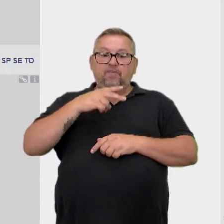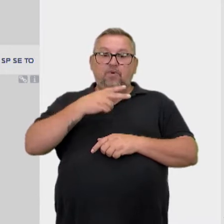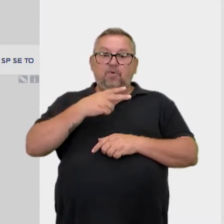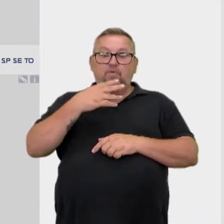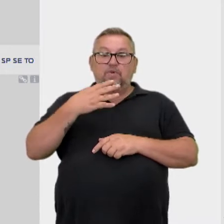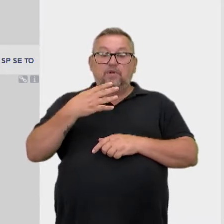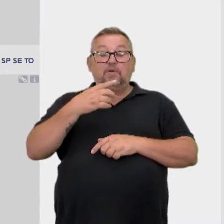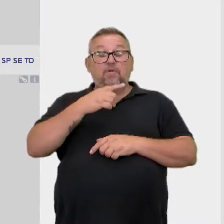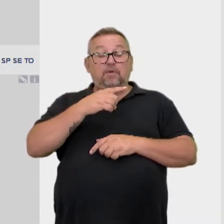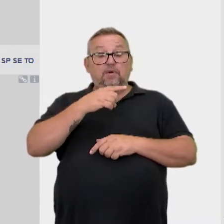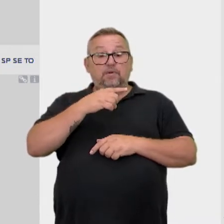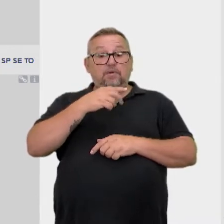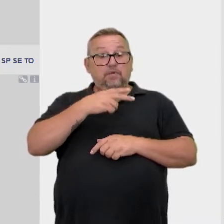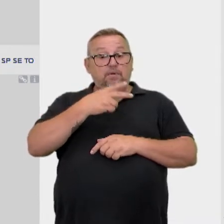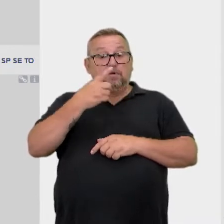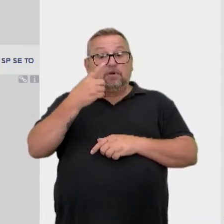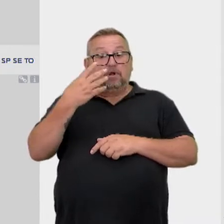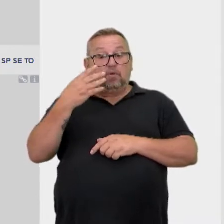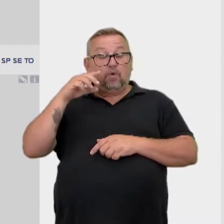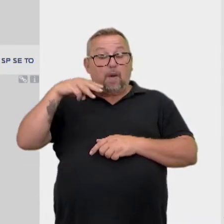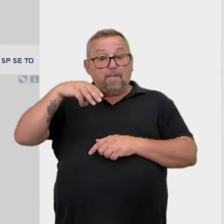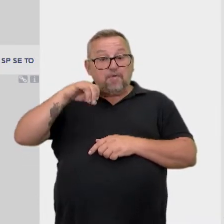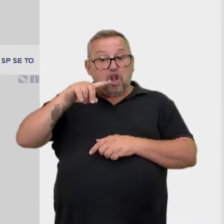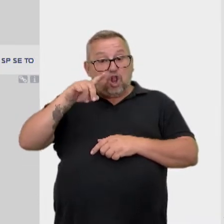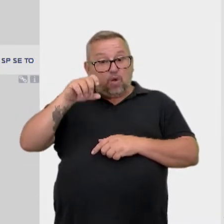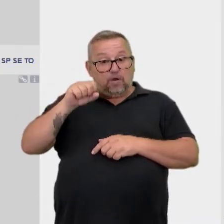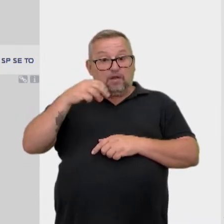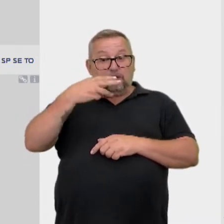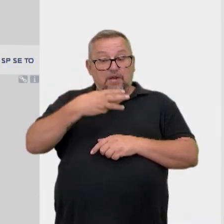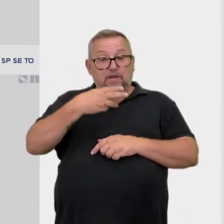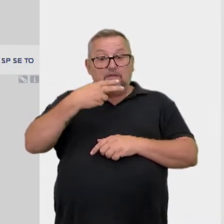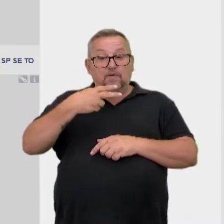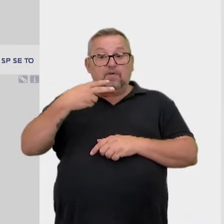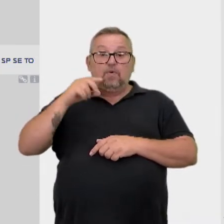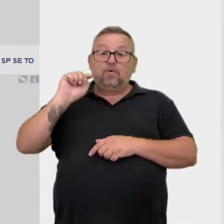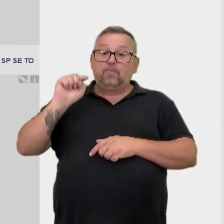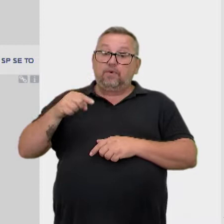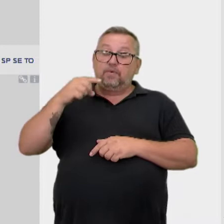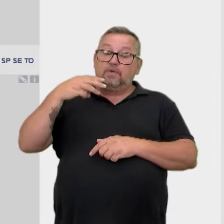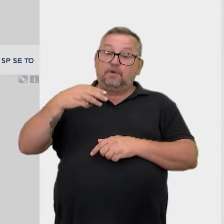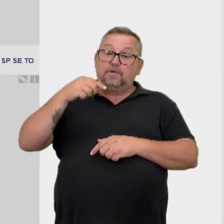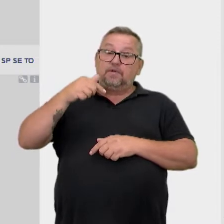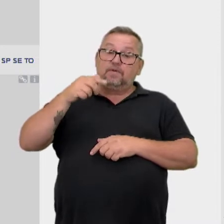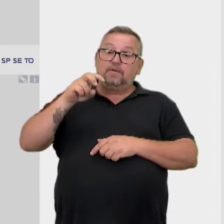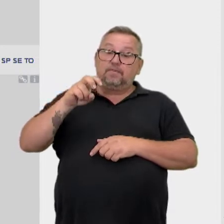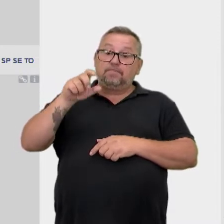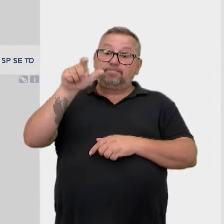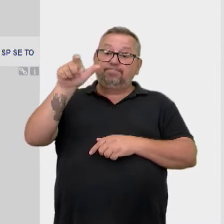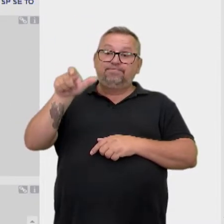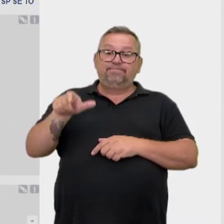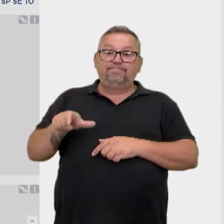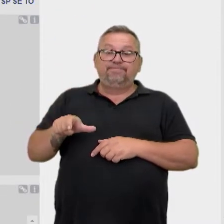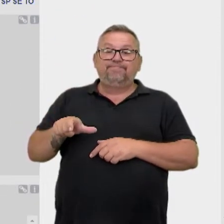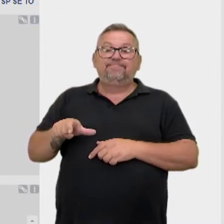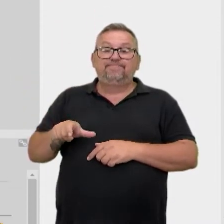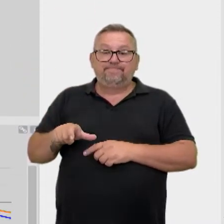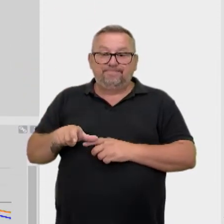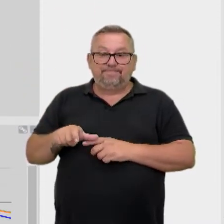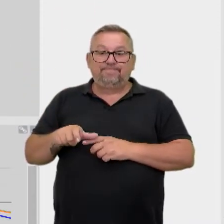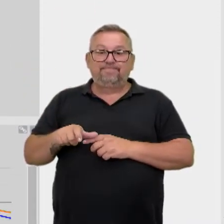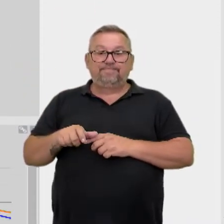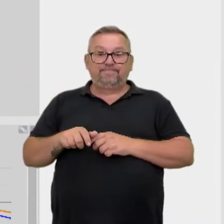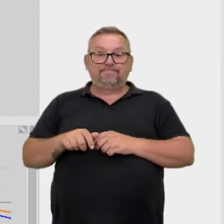214.322.375 pessoas, tá certo? Então essa é a